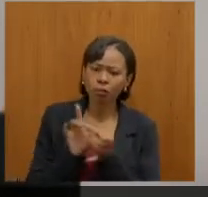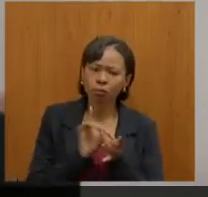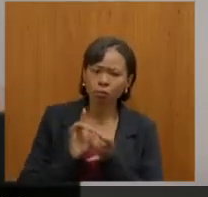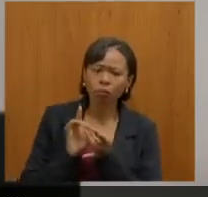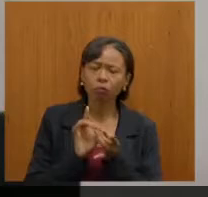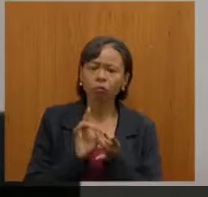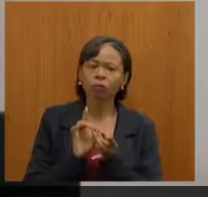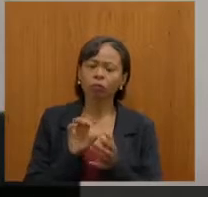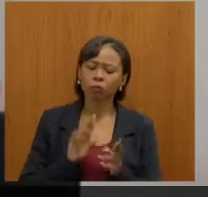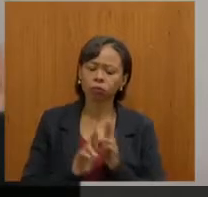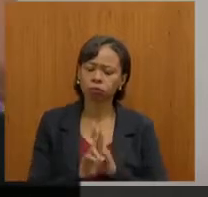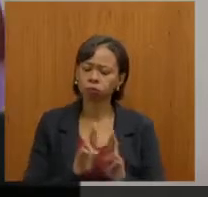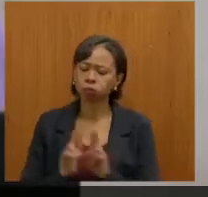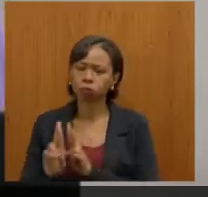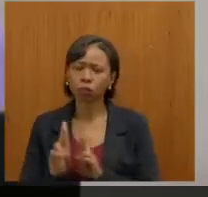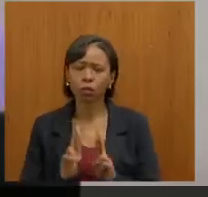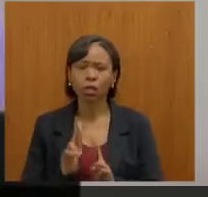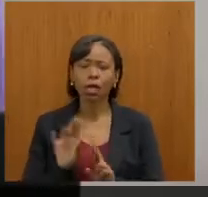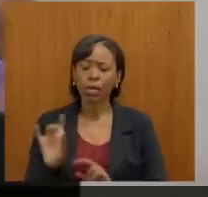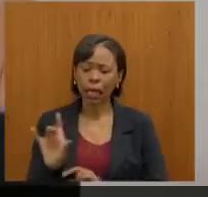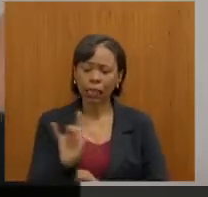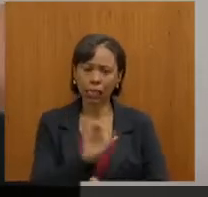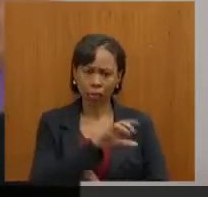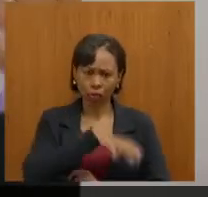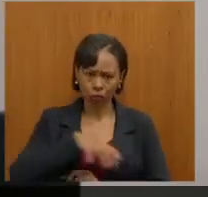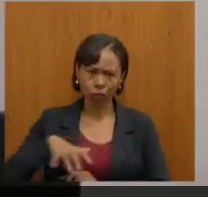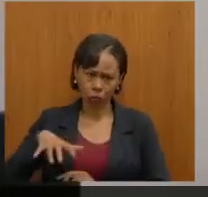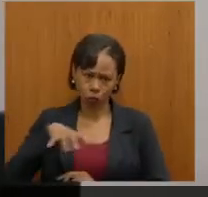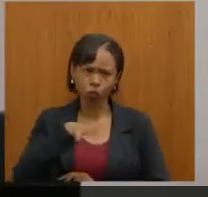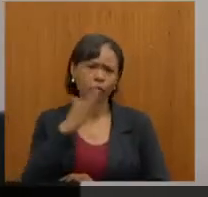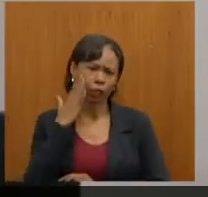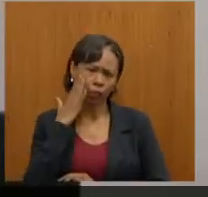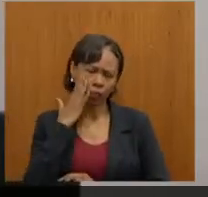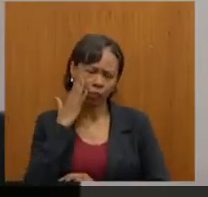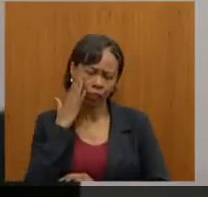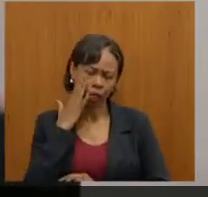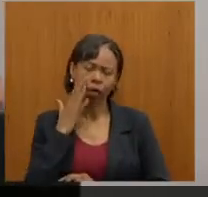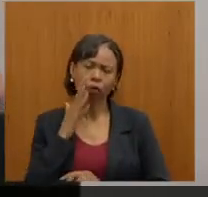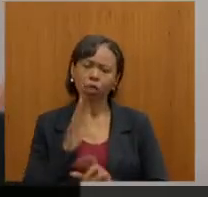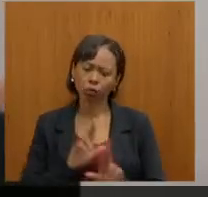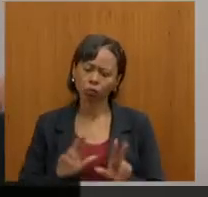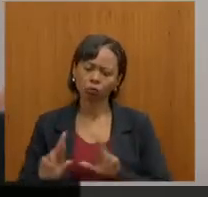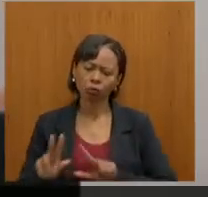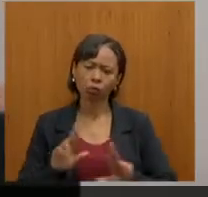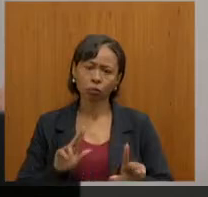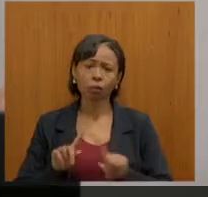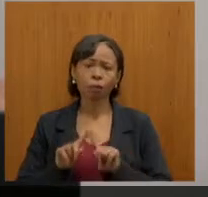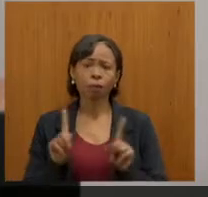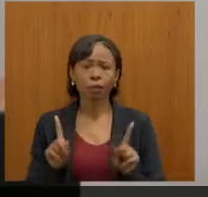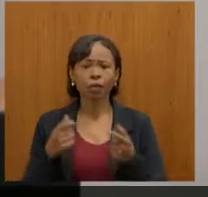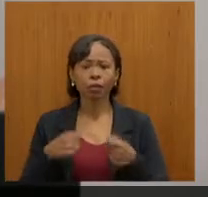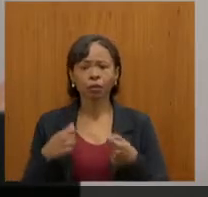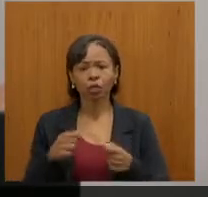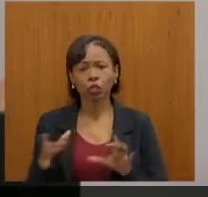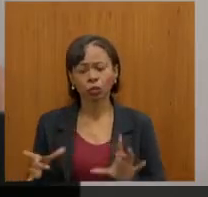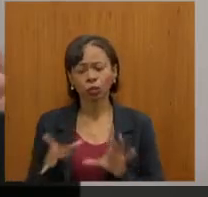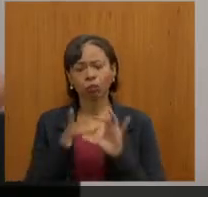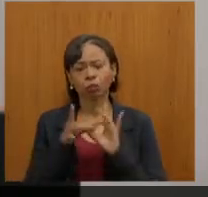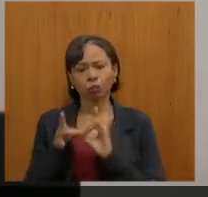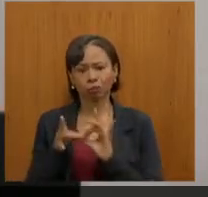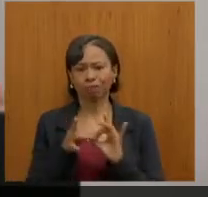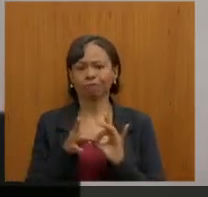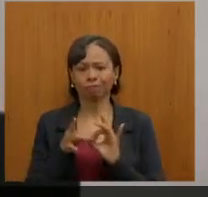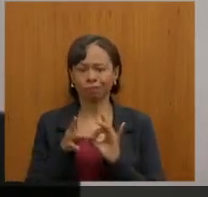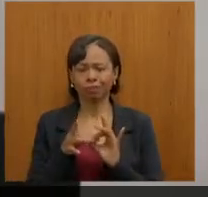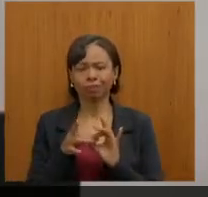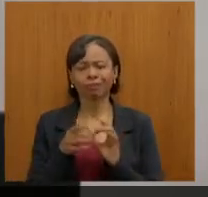sabemos a especificidade da atuação de cada setor de cada órgãos categoria mas é importante que estejamos todas juntas né